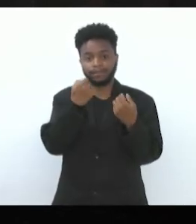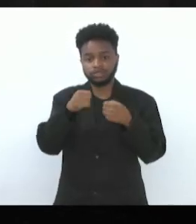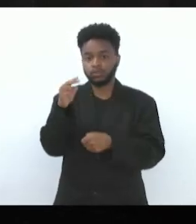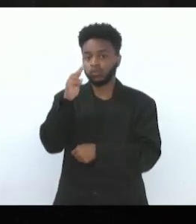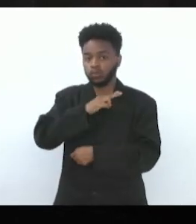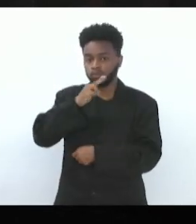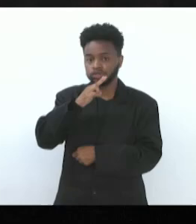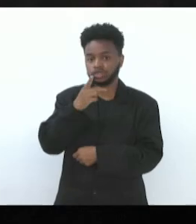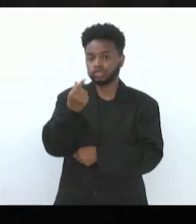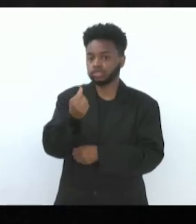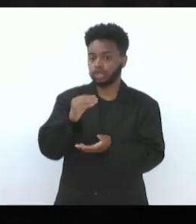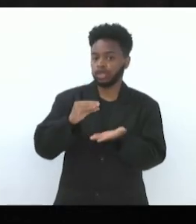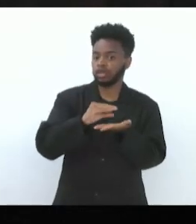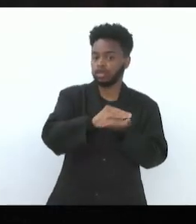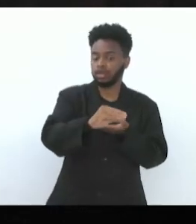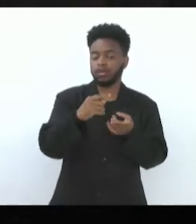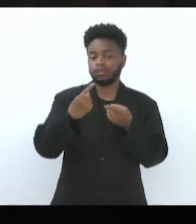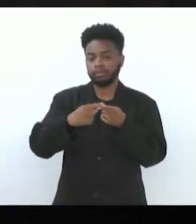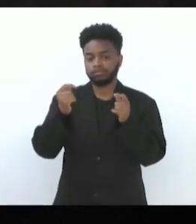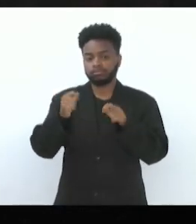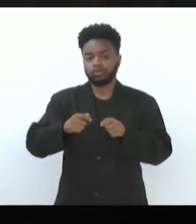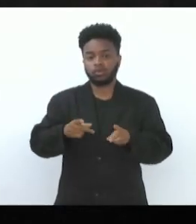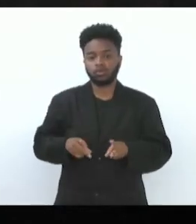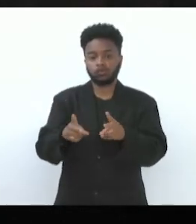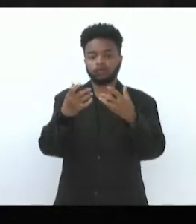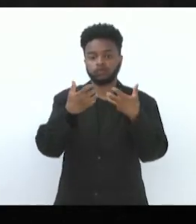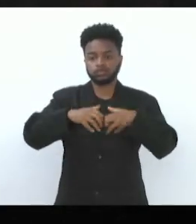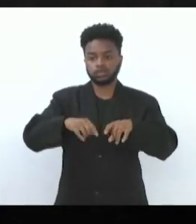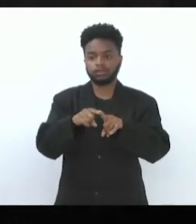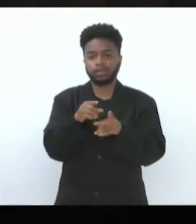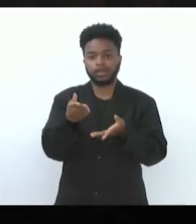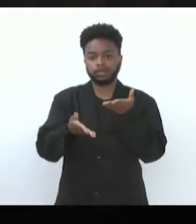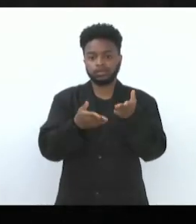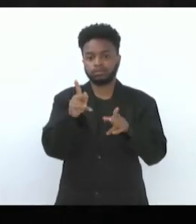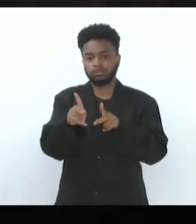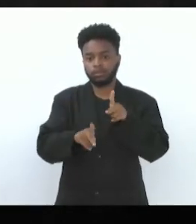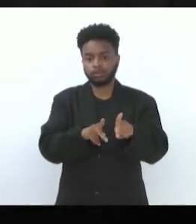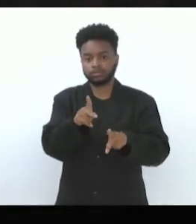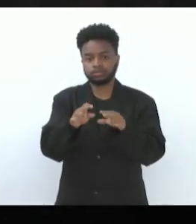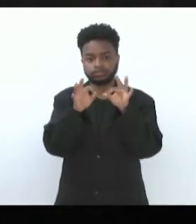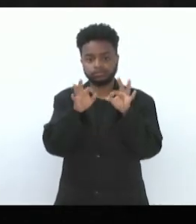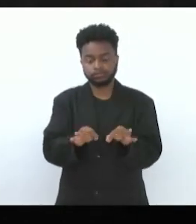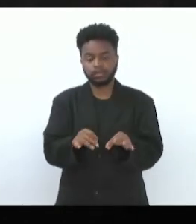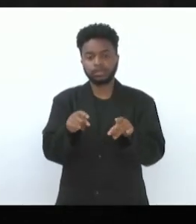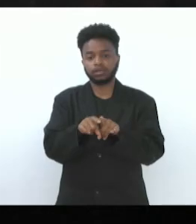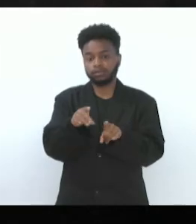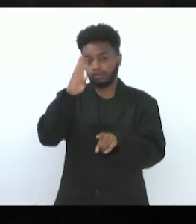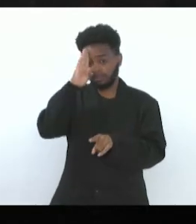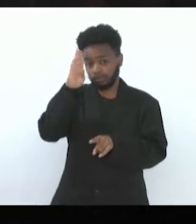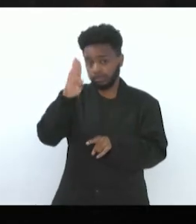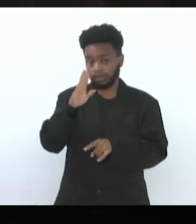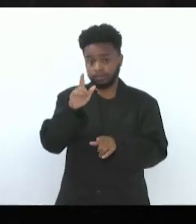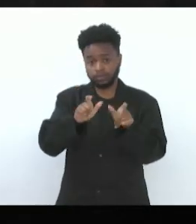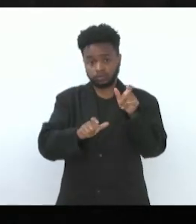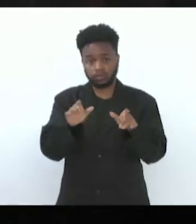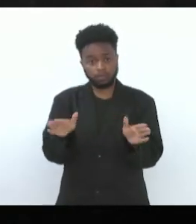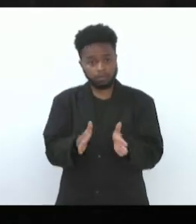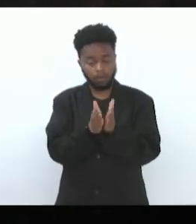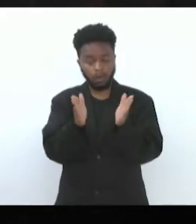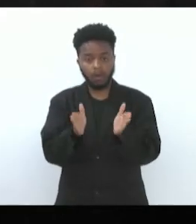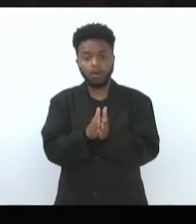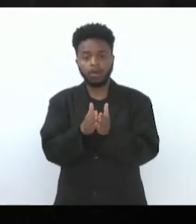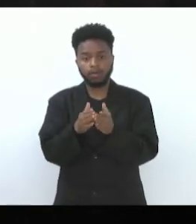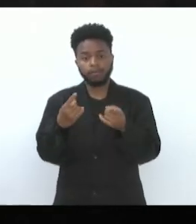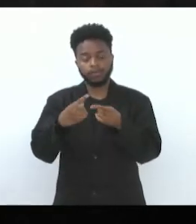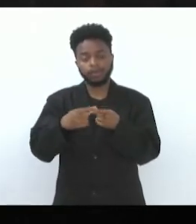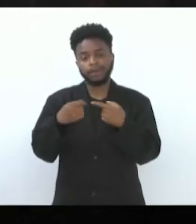urgentemente de verbas para que possa funcionar e atender a nossa população com dignidade, principalmente a população mais humilde, aquela mais